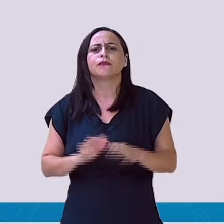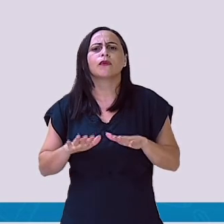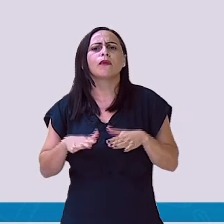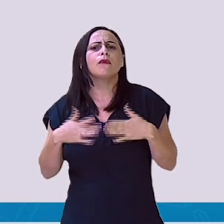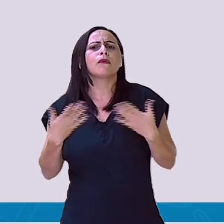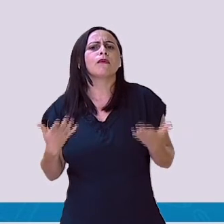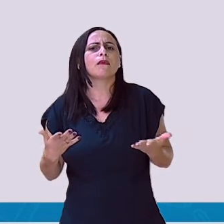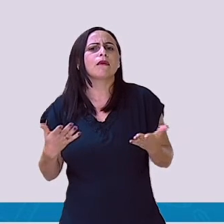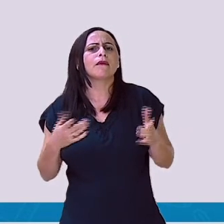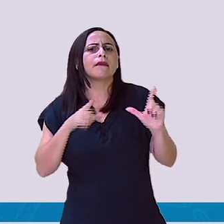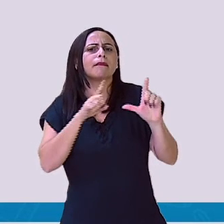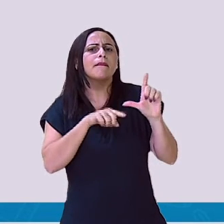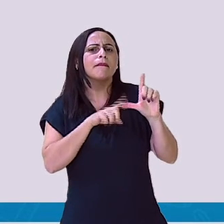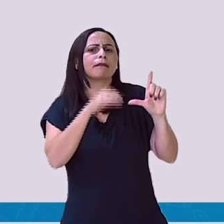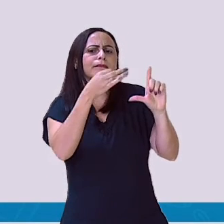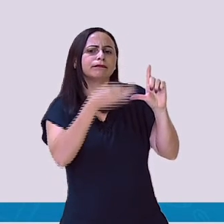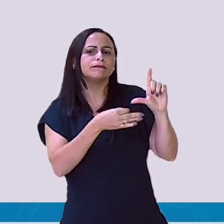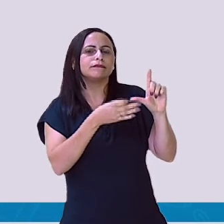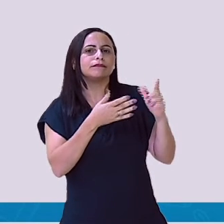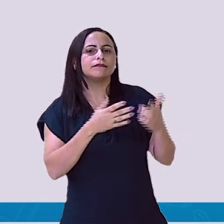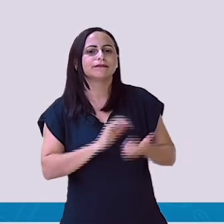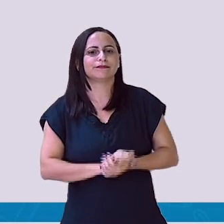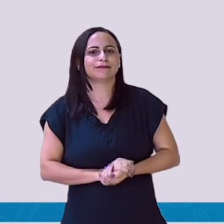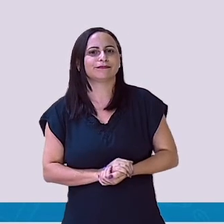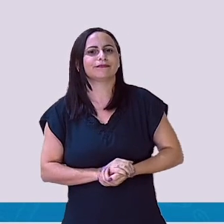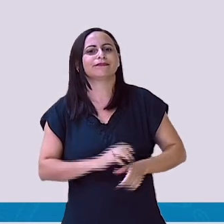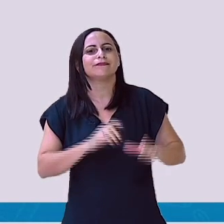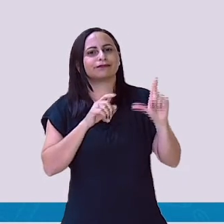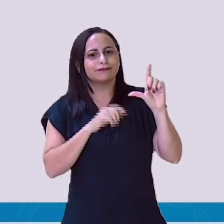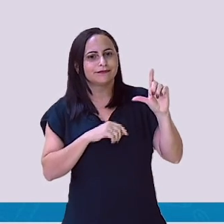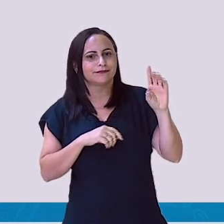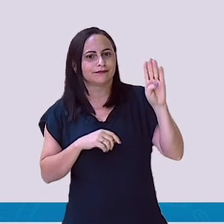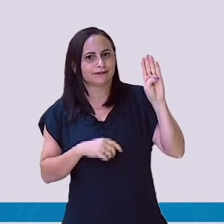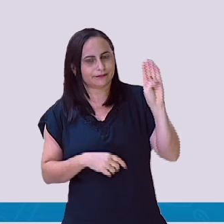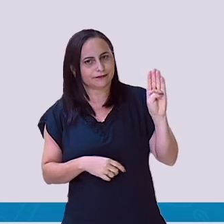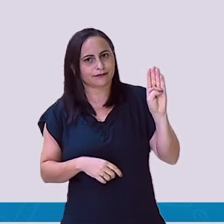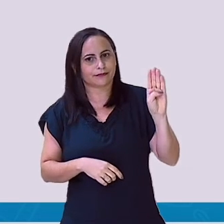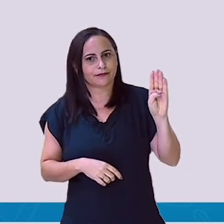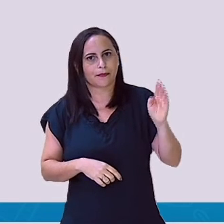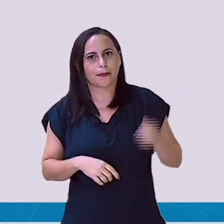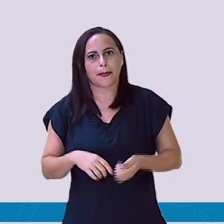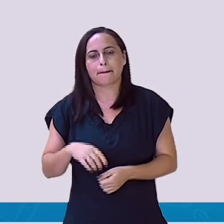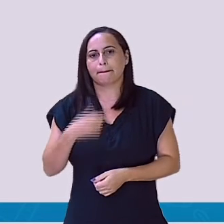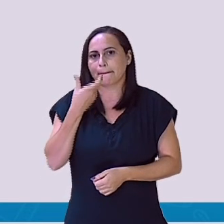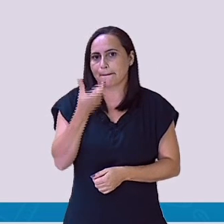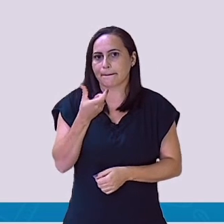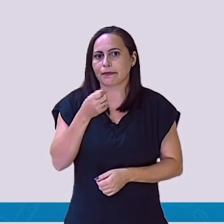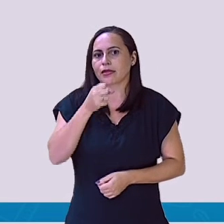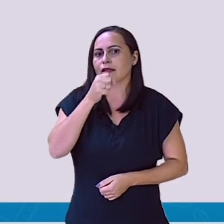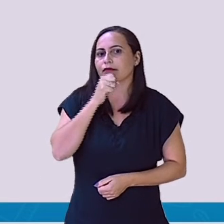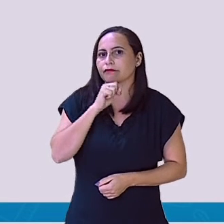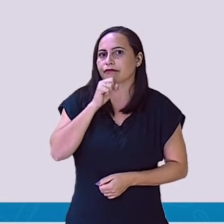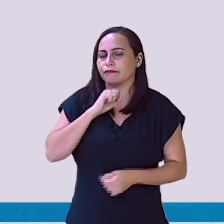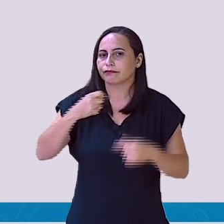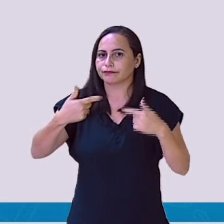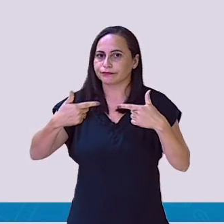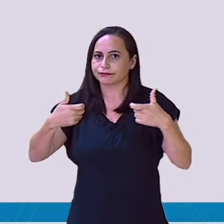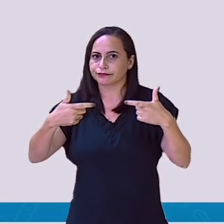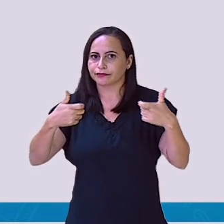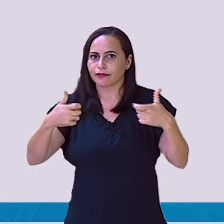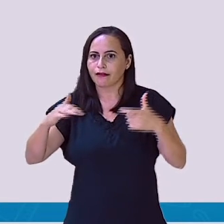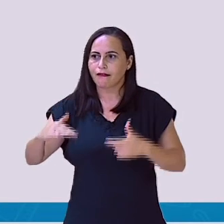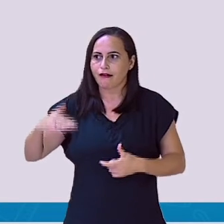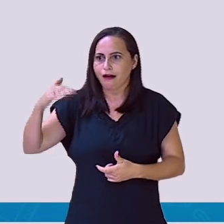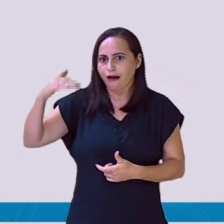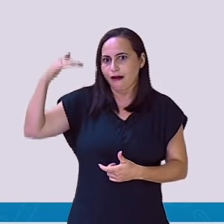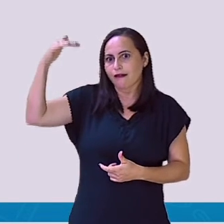é a alternativa que nos resta? É a letra B, que são as palavras velha, guerras e cresceu. Onde